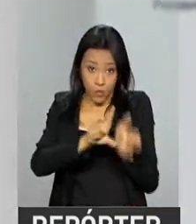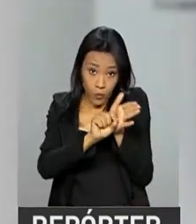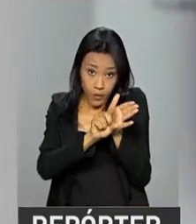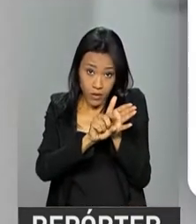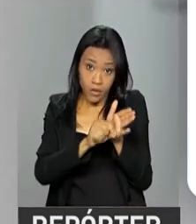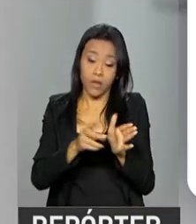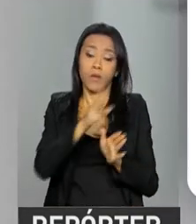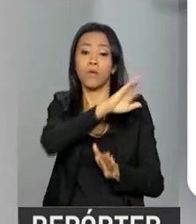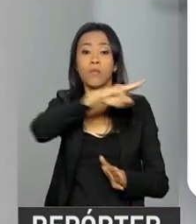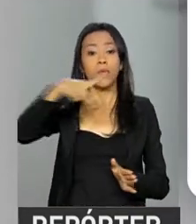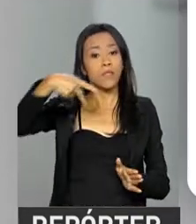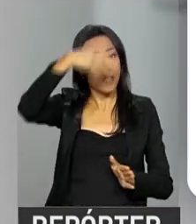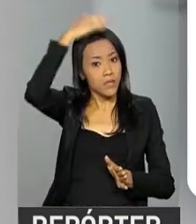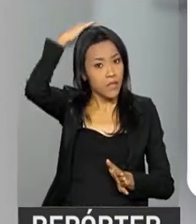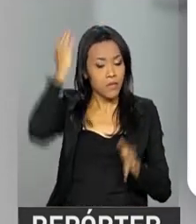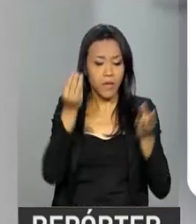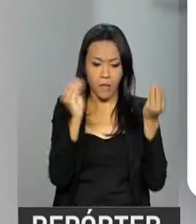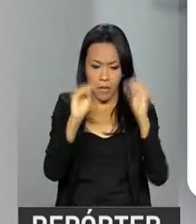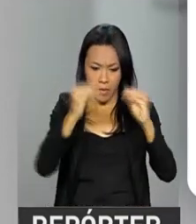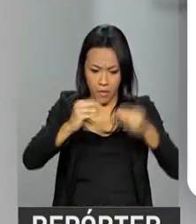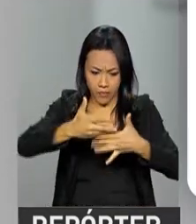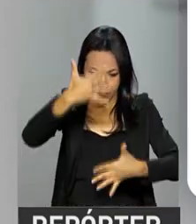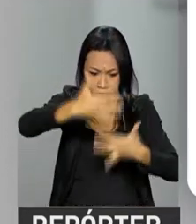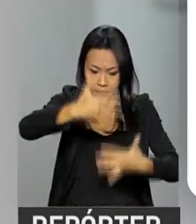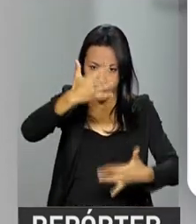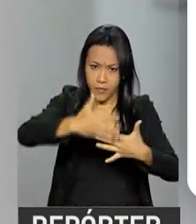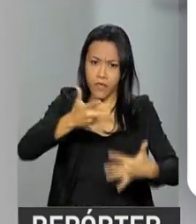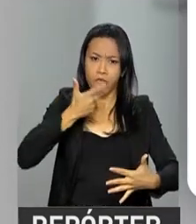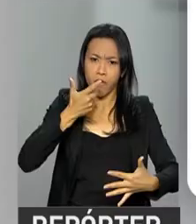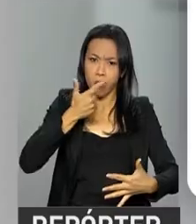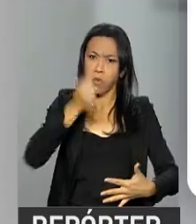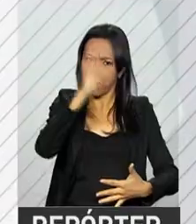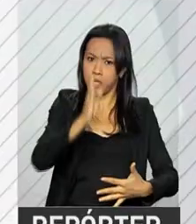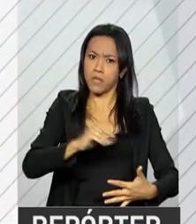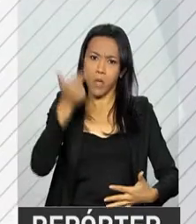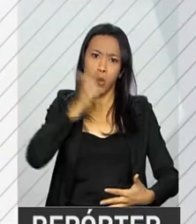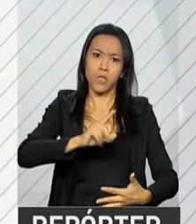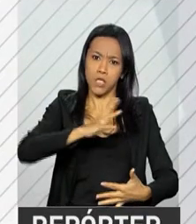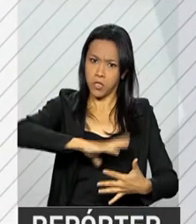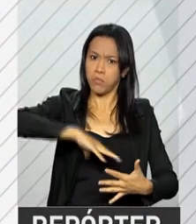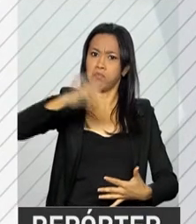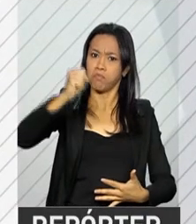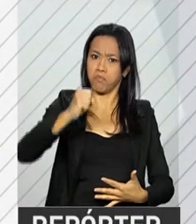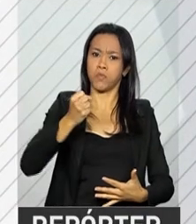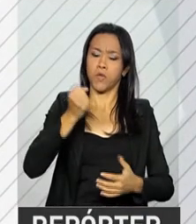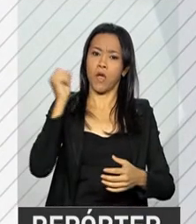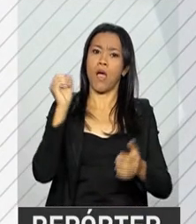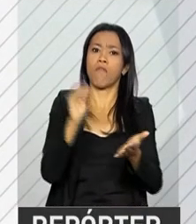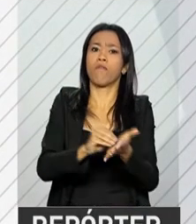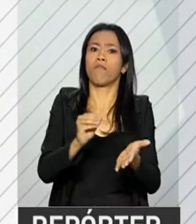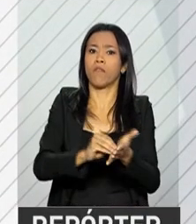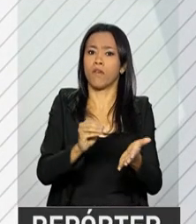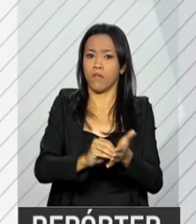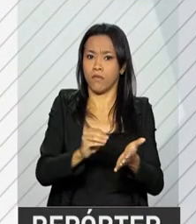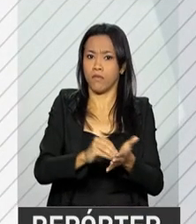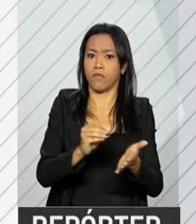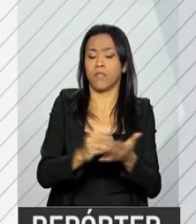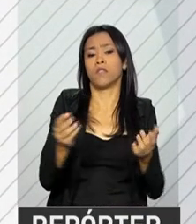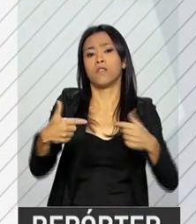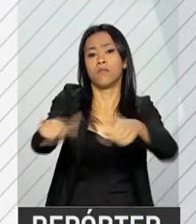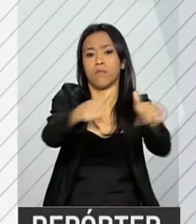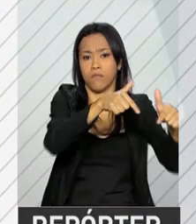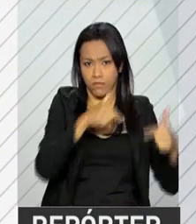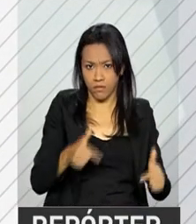Temer comentou os dados e afirmou que o Brasil está vencendo o desemprego. No mês de julho, 17 dos 25 subsetores